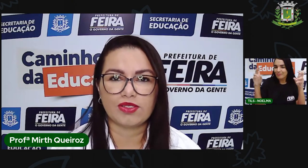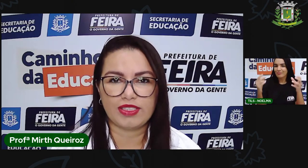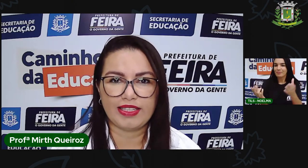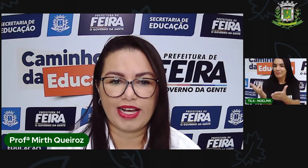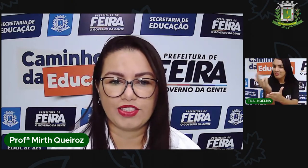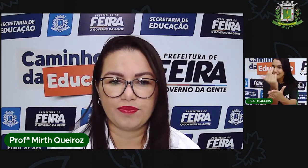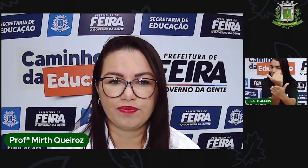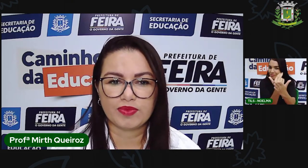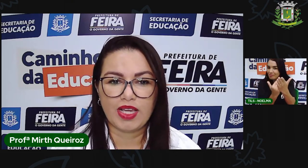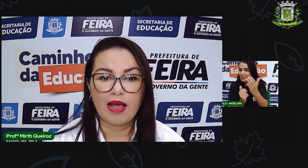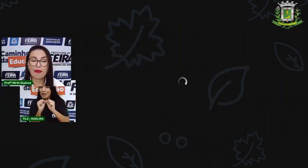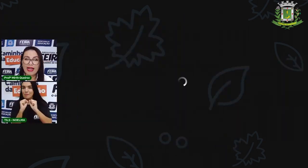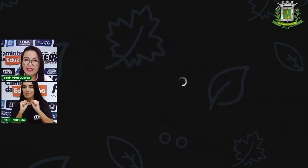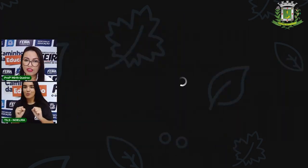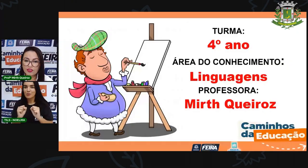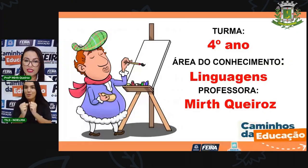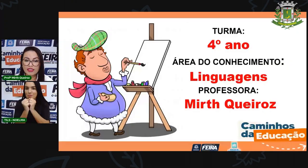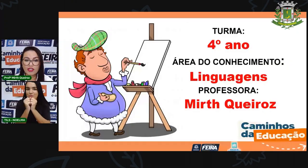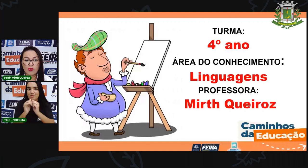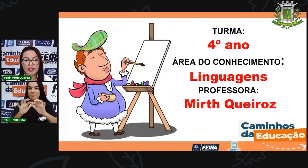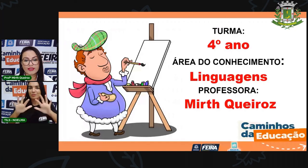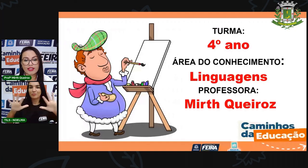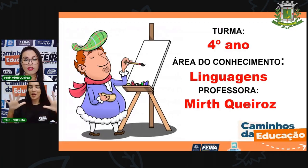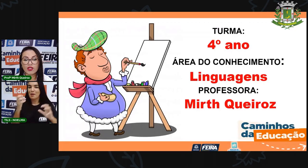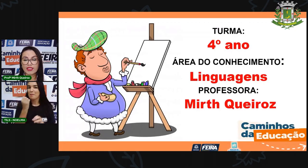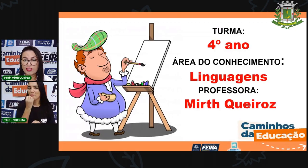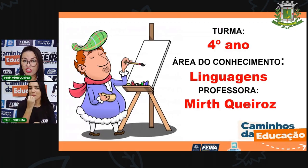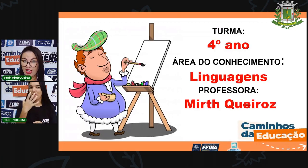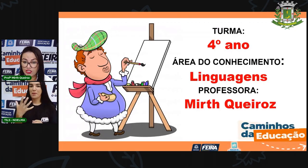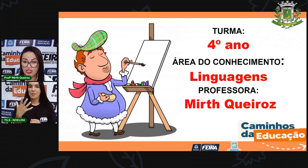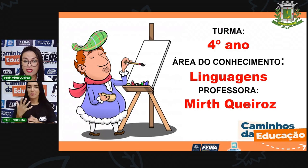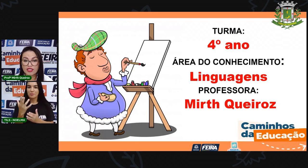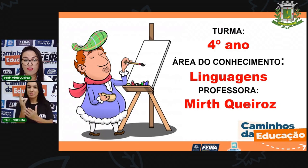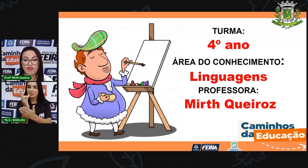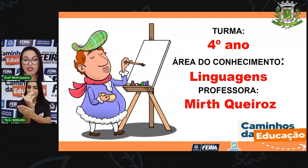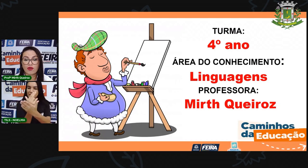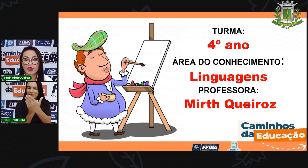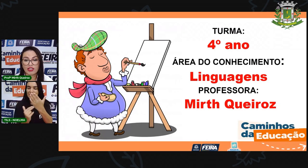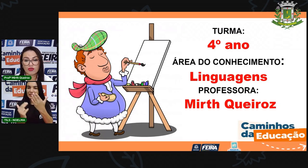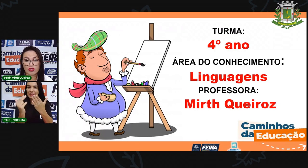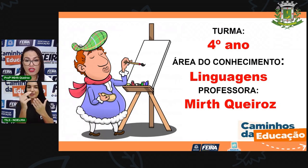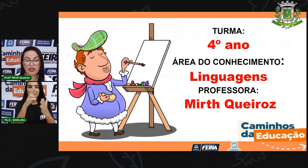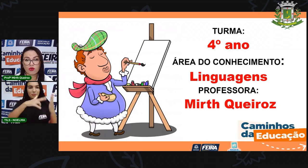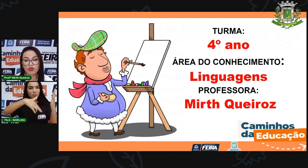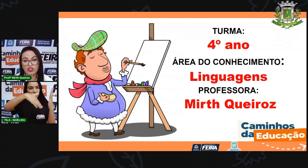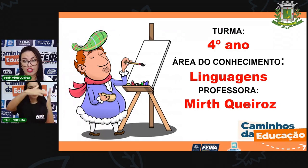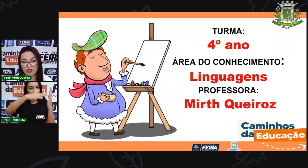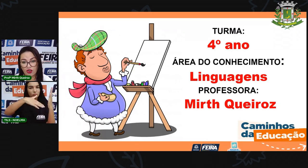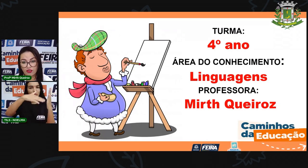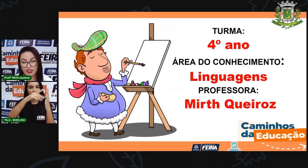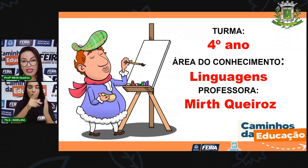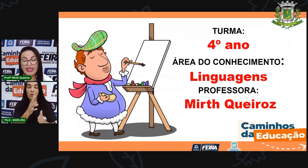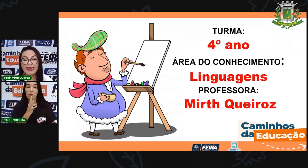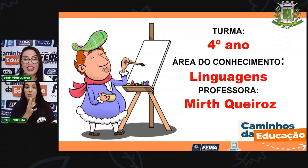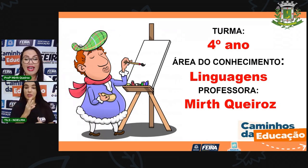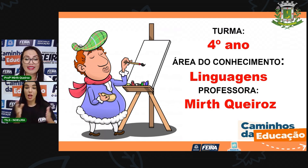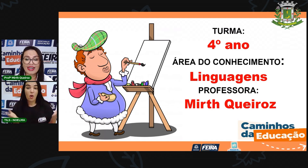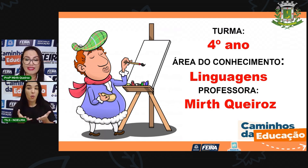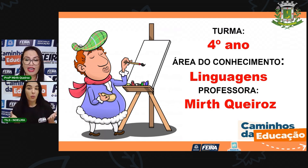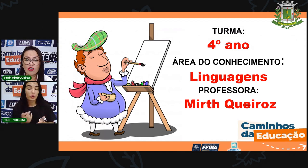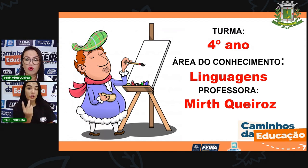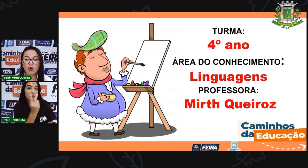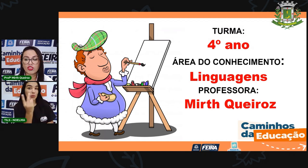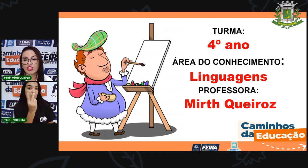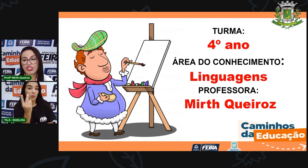história de uma sociedade para isso vocês viram conhecer dois artistas que viveram antes do século 19